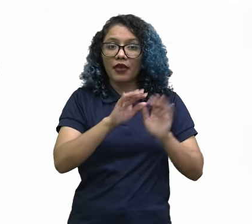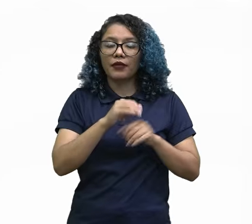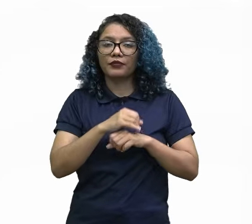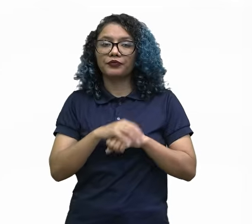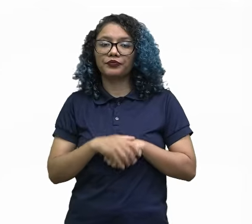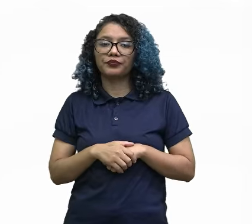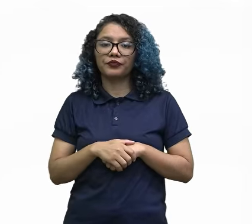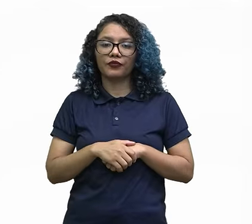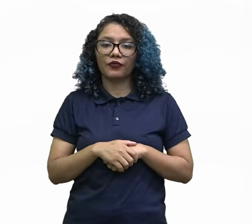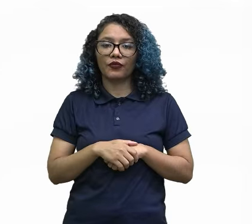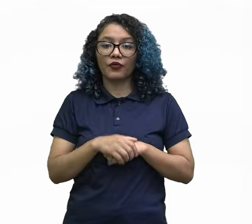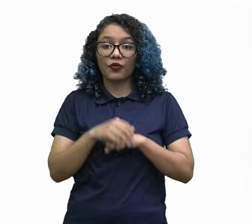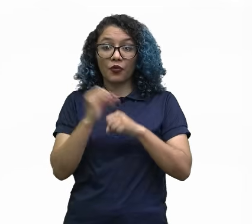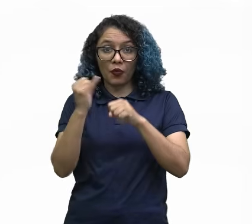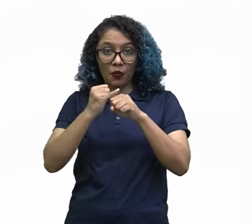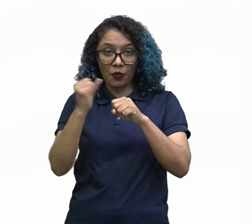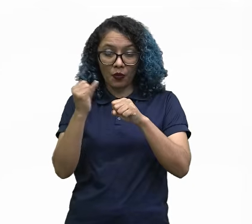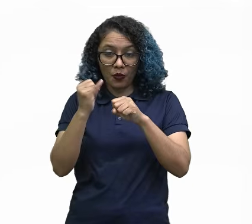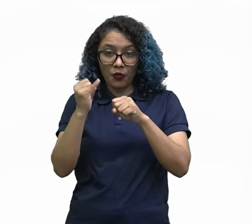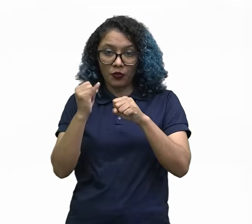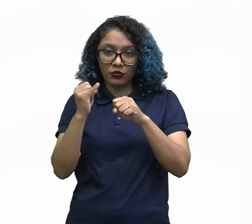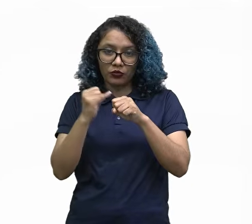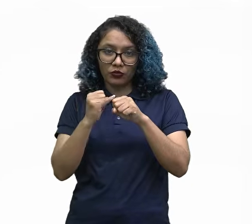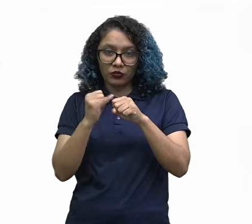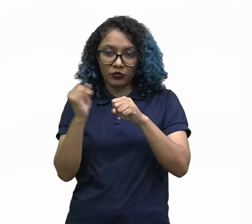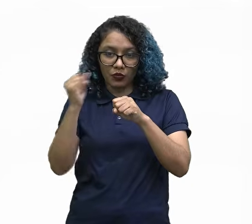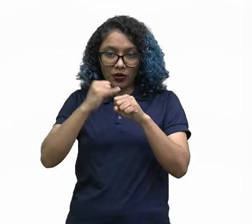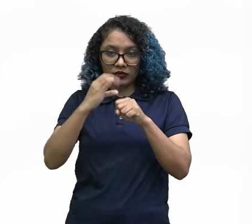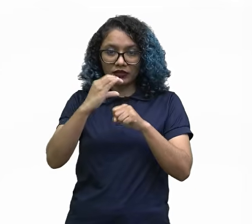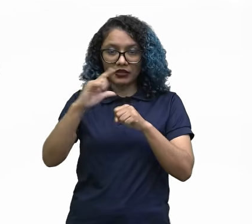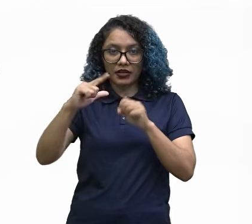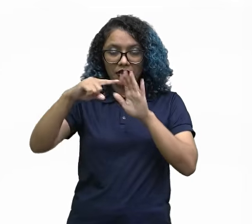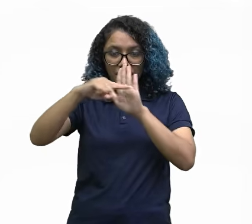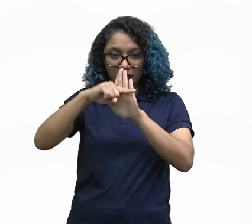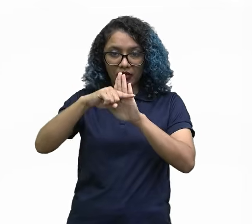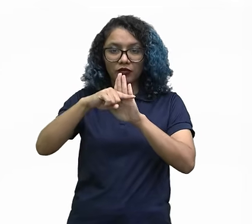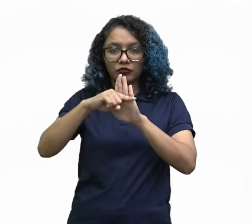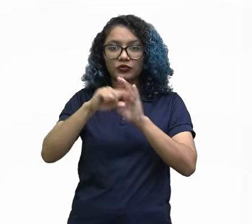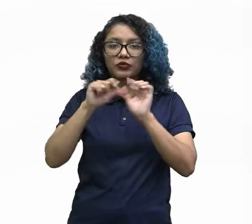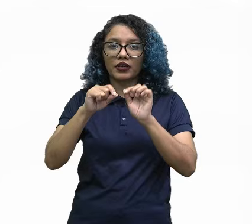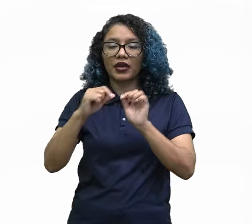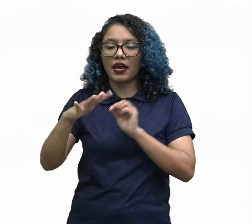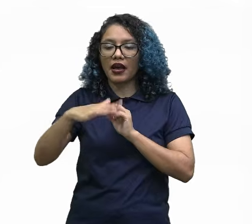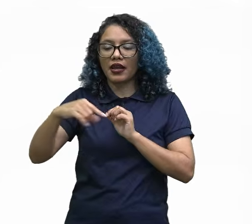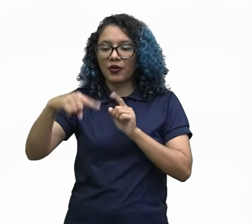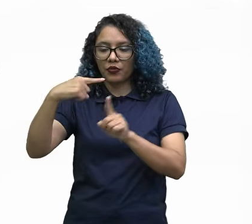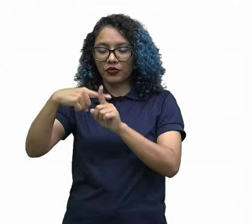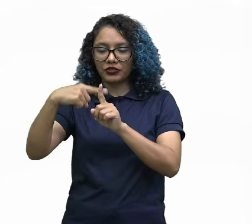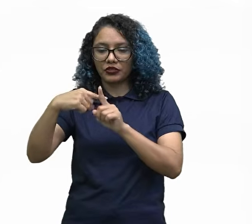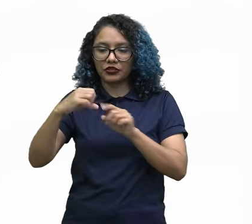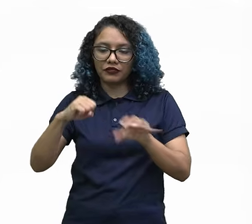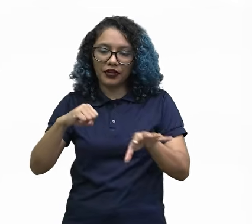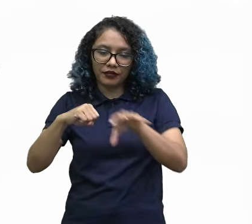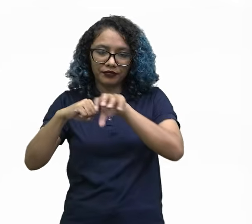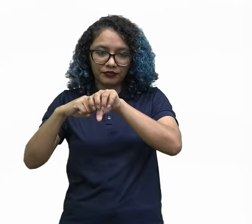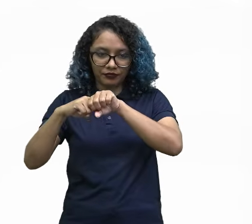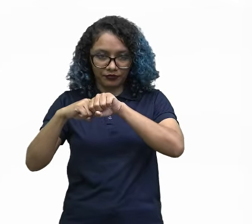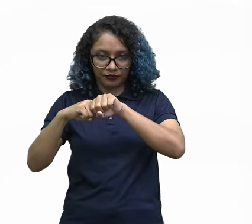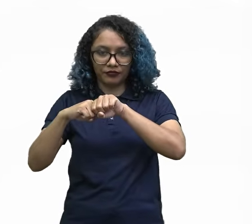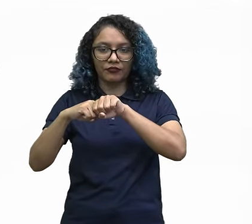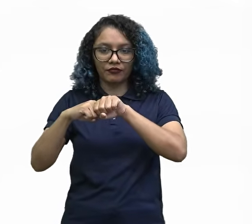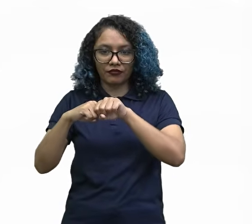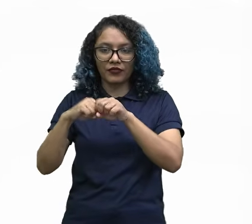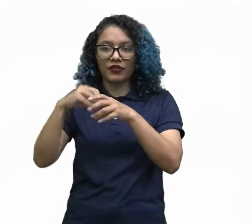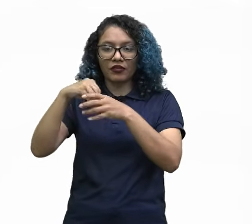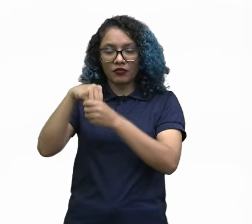Cl-, né, são atraídos pelo polo positivo, que aqui na eletrólise é